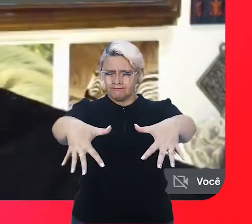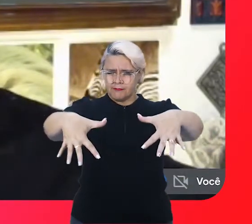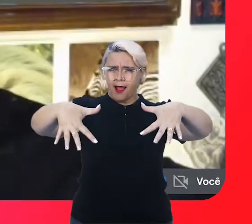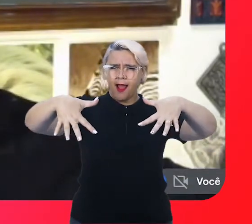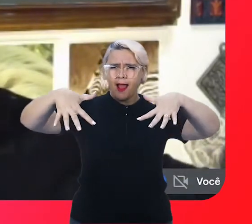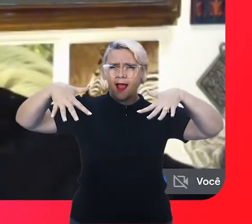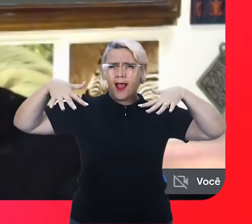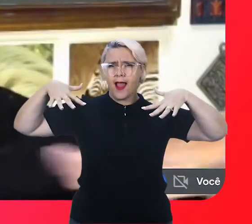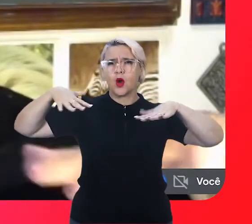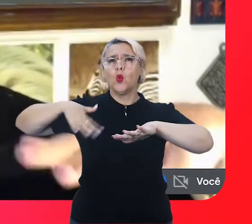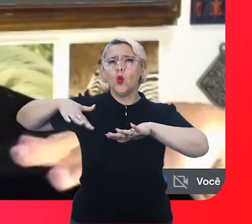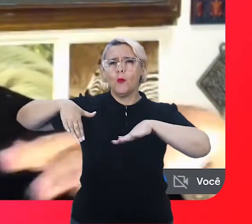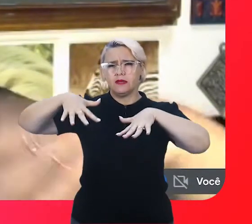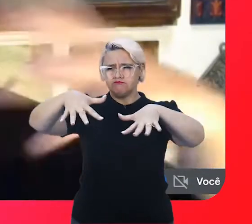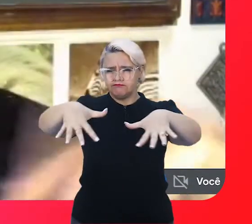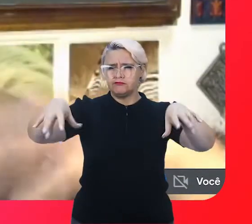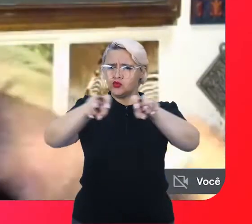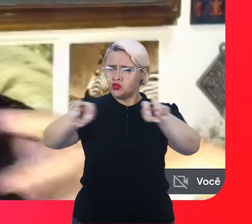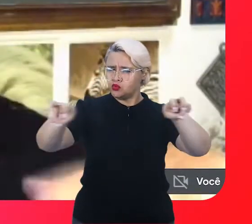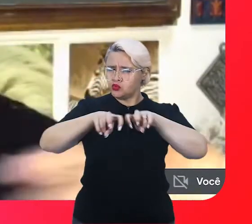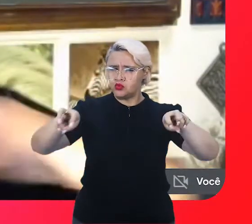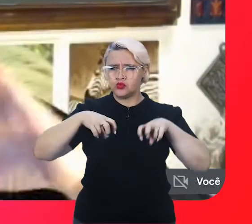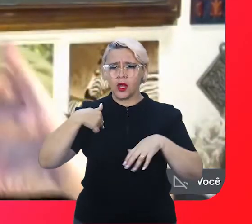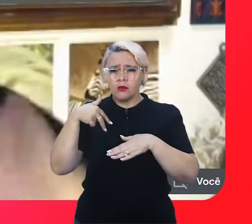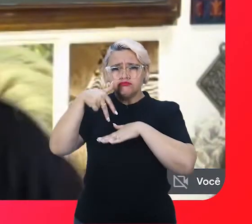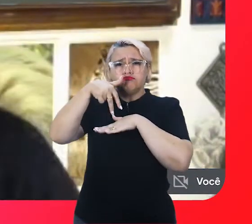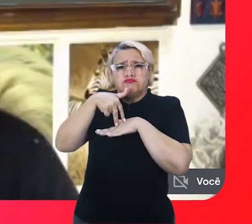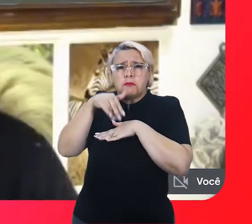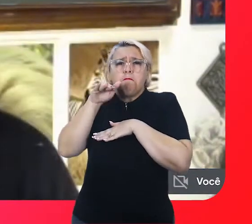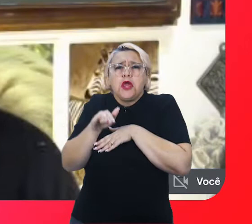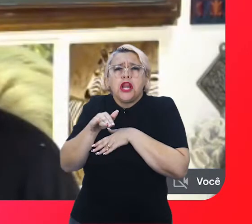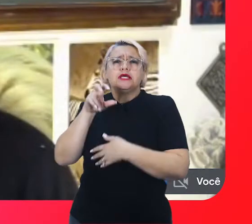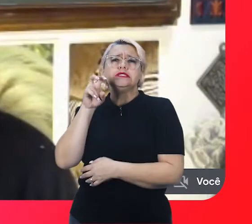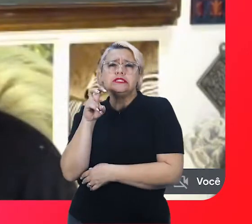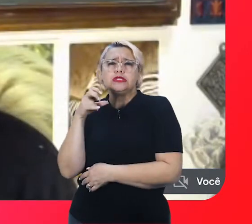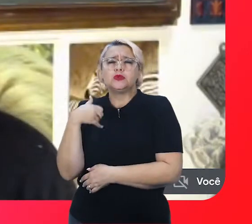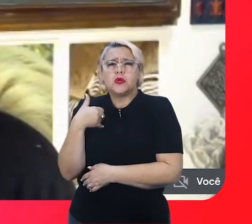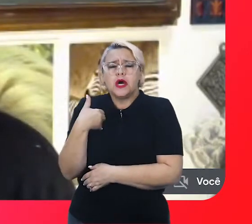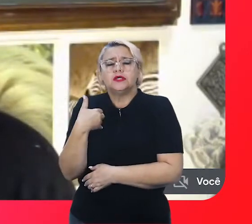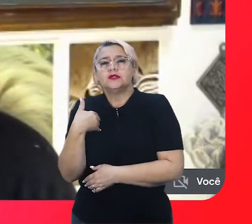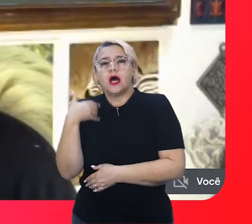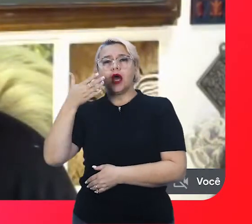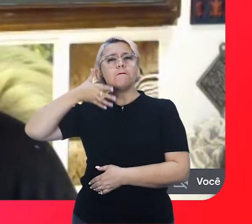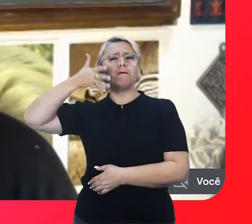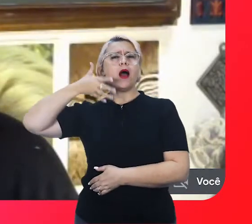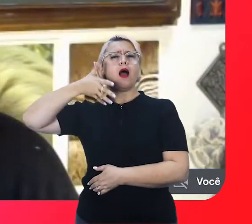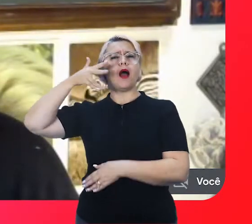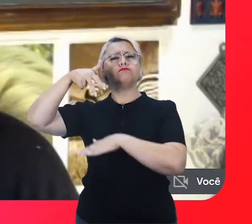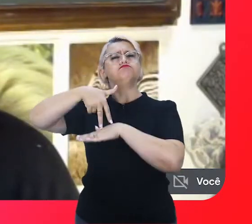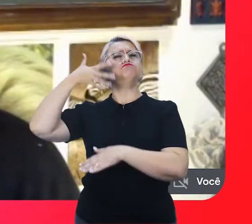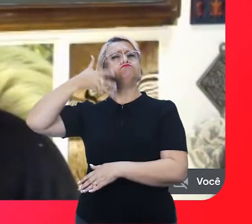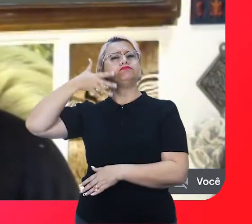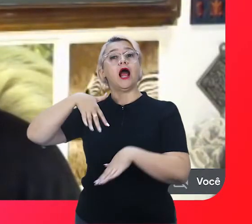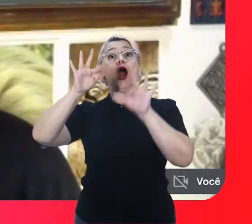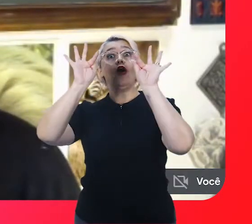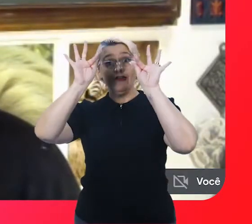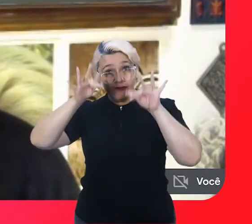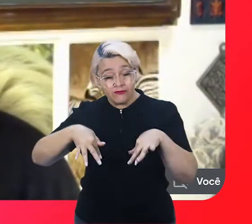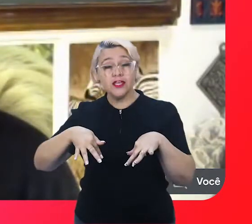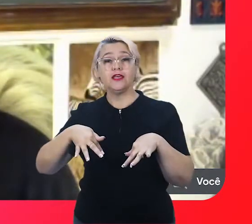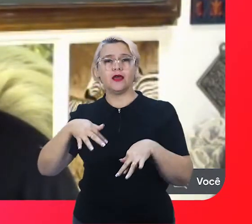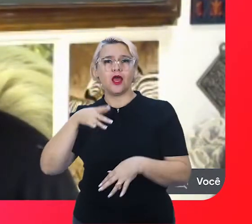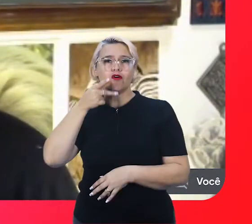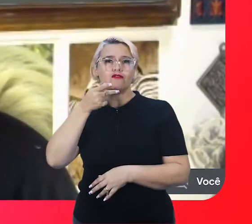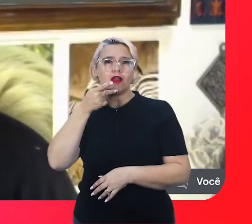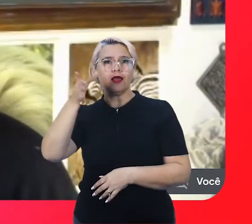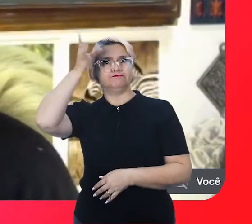num clube e eu fazendo esse discurso bem pequenininha. E quando acabou esse discurso, que eu